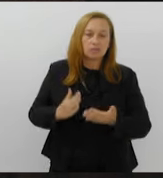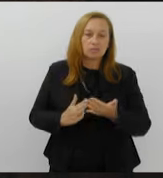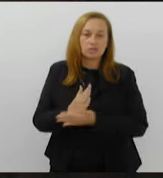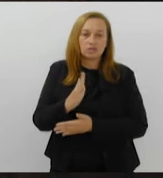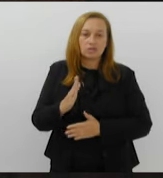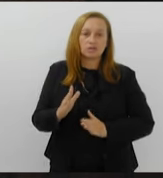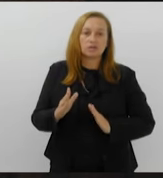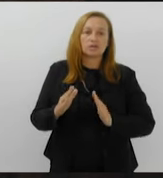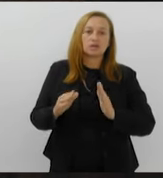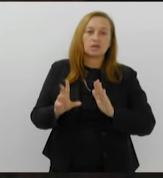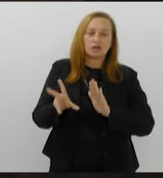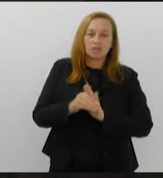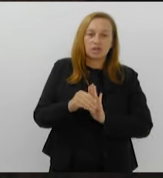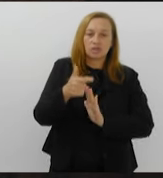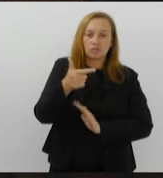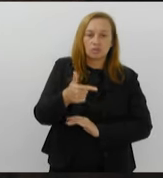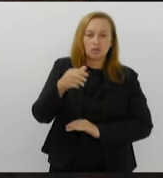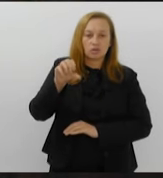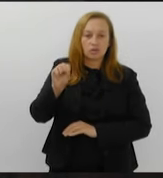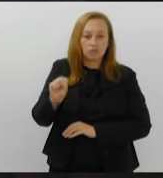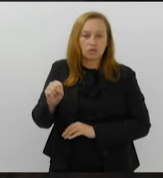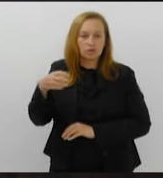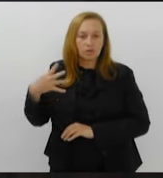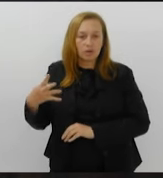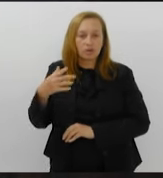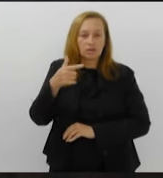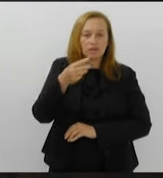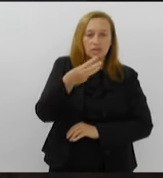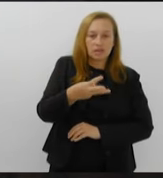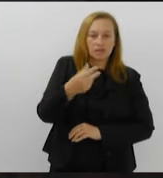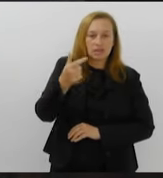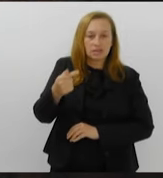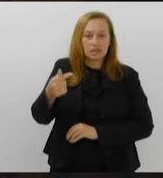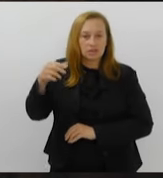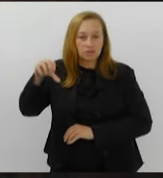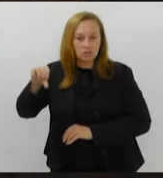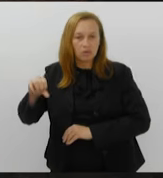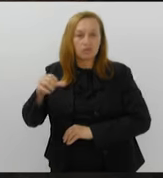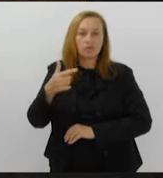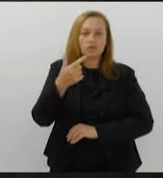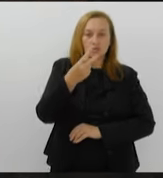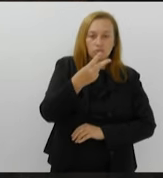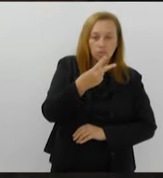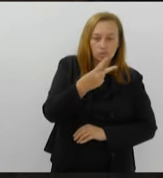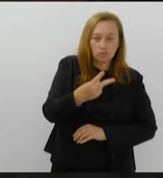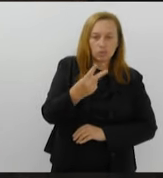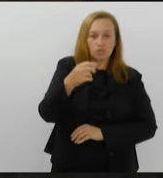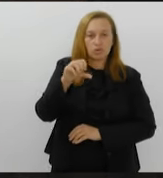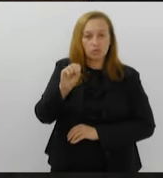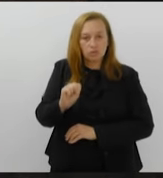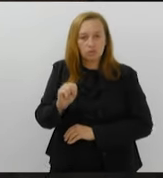aditiva 284, 379 e 285.